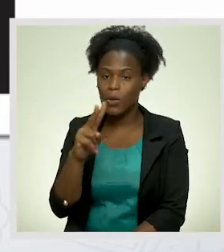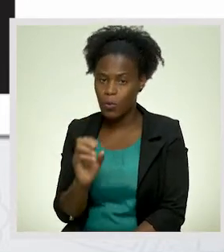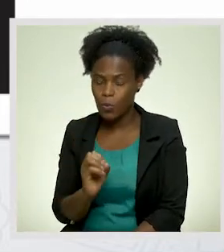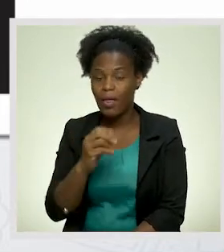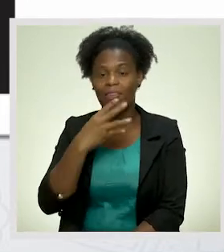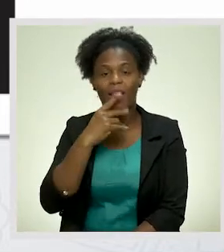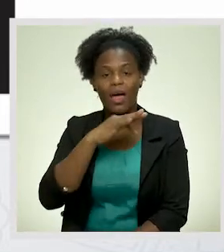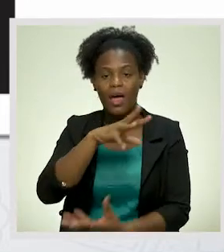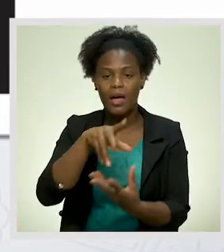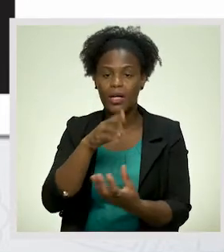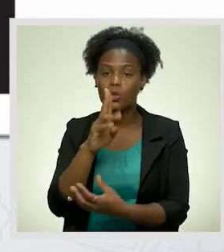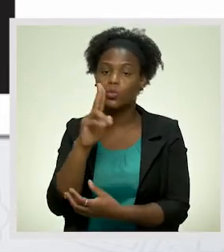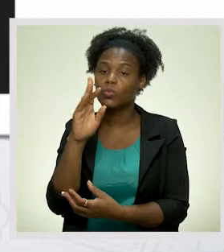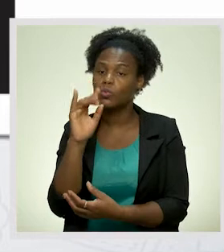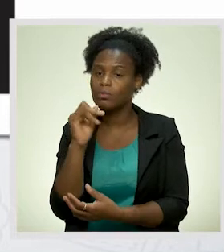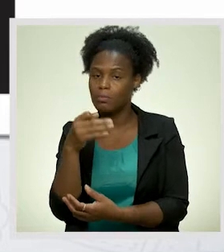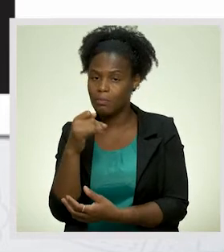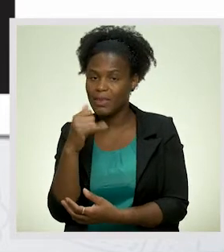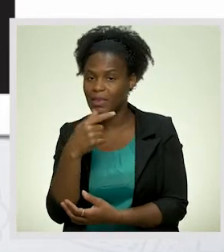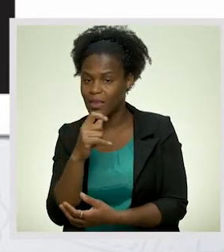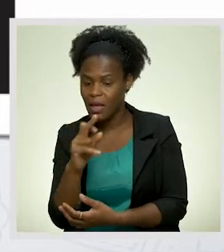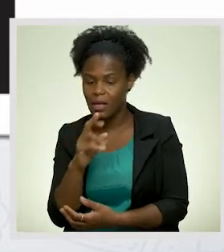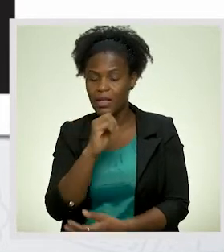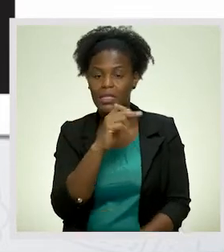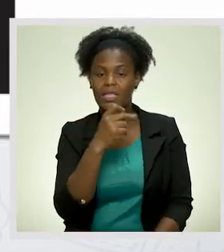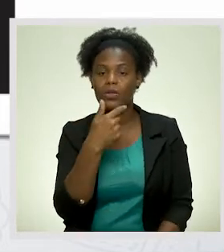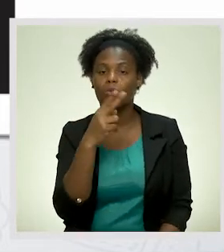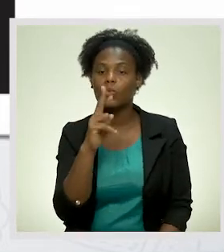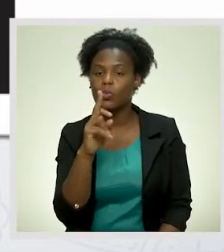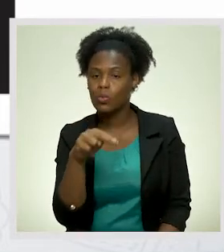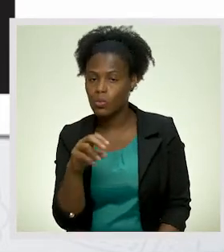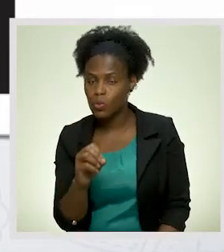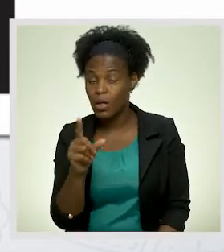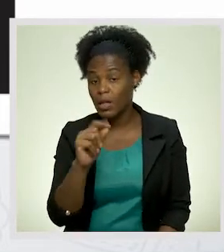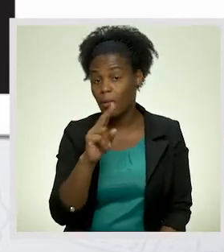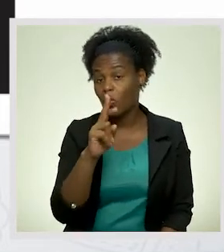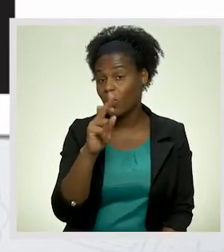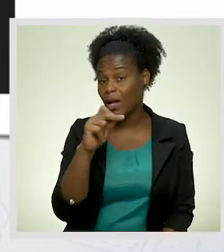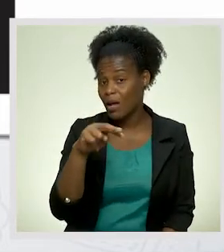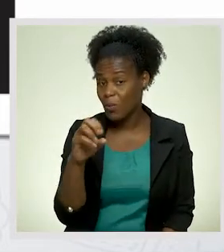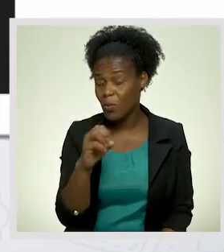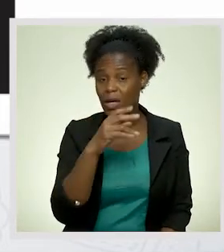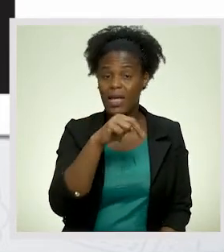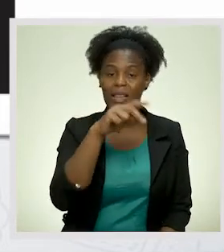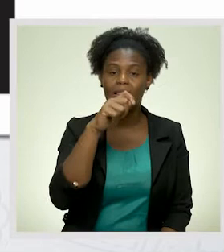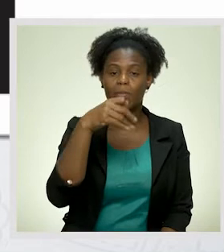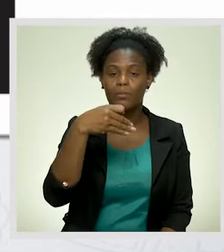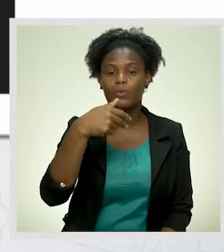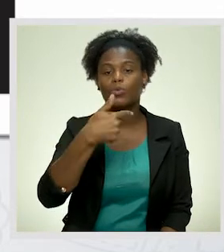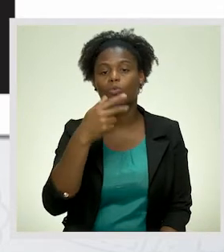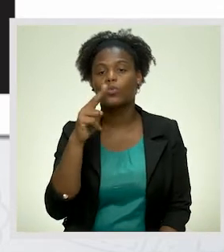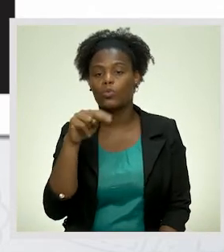Júpiter, Saturno, Urano e temos também o Neptuno. E temos ali representado